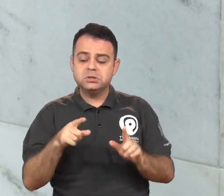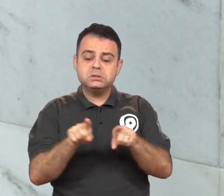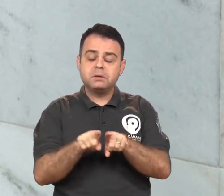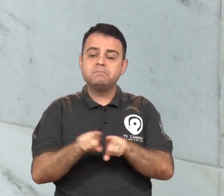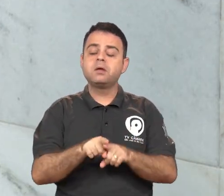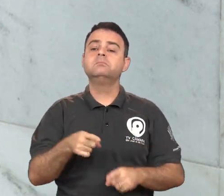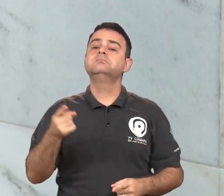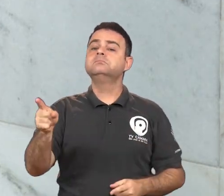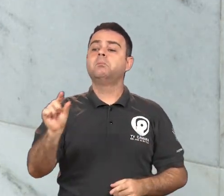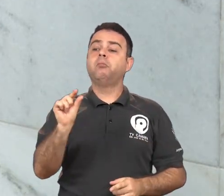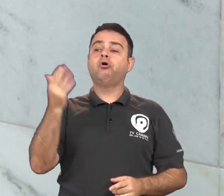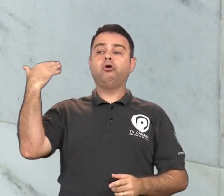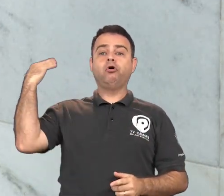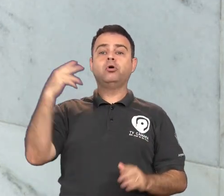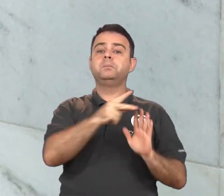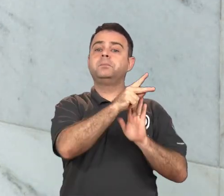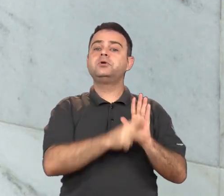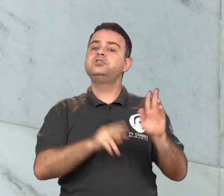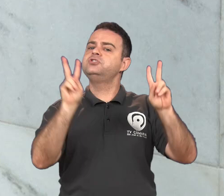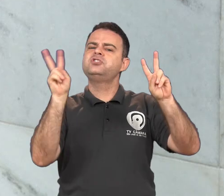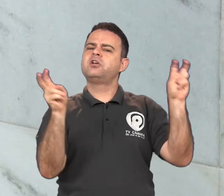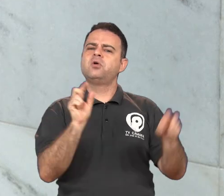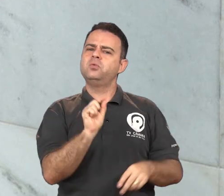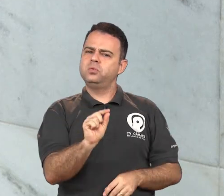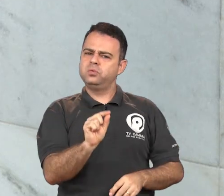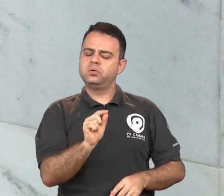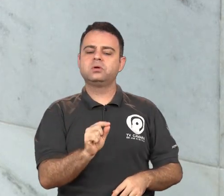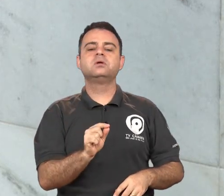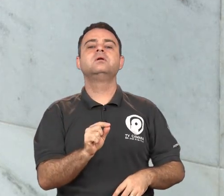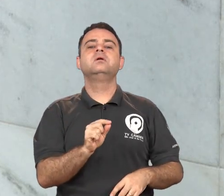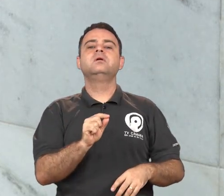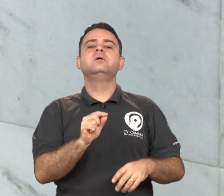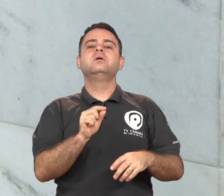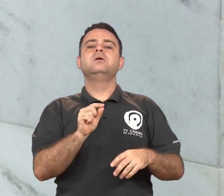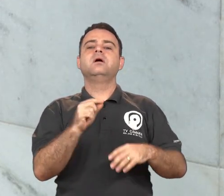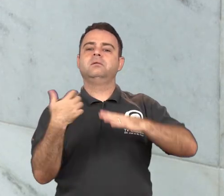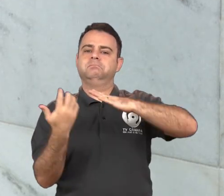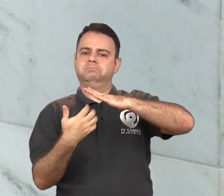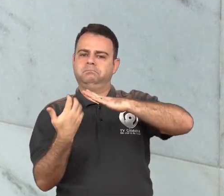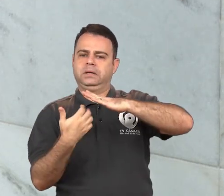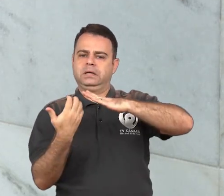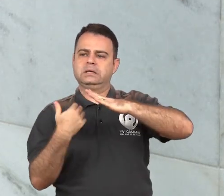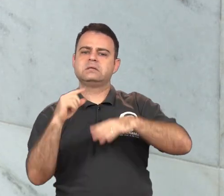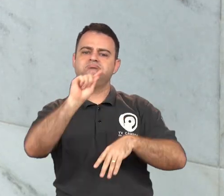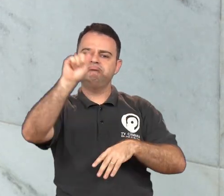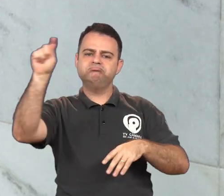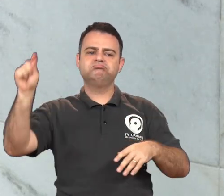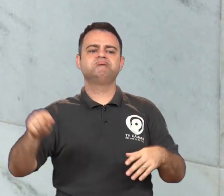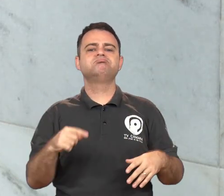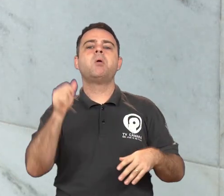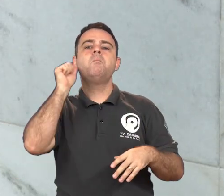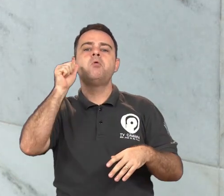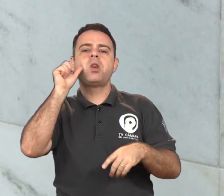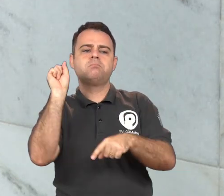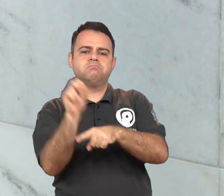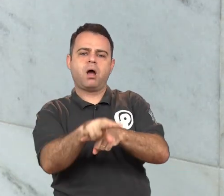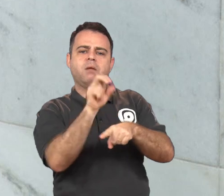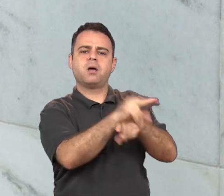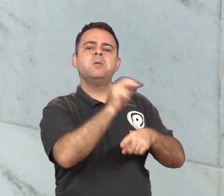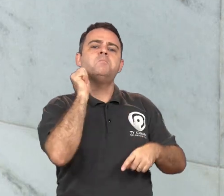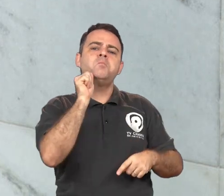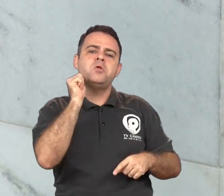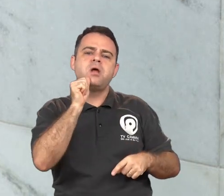um projeto da senhora recente que cria aqui no município o Programa Municipal de Incentivo à Contratação de Mulheres em Situação